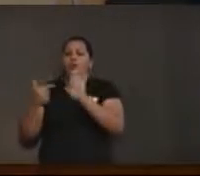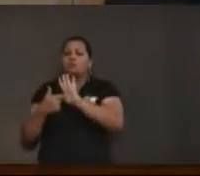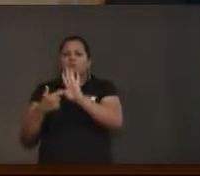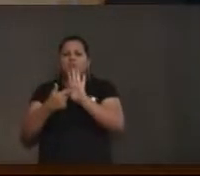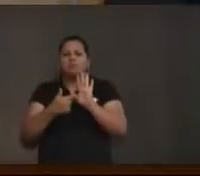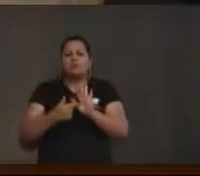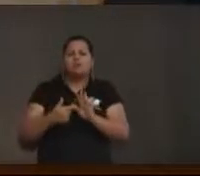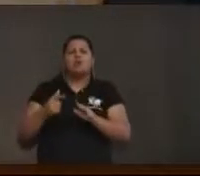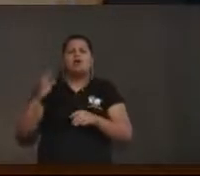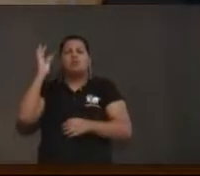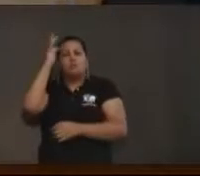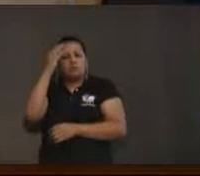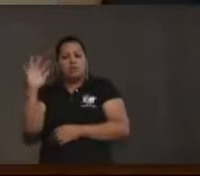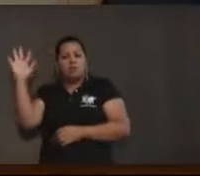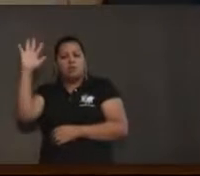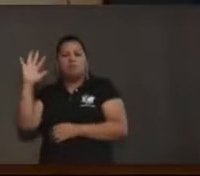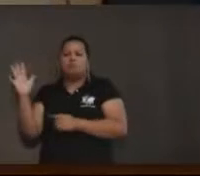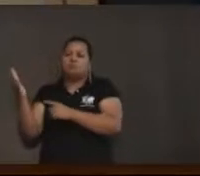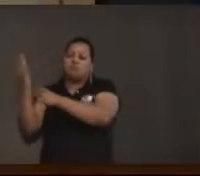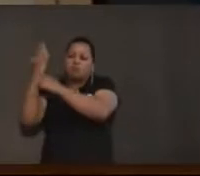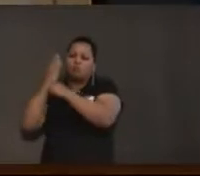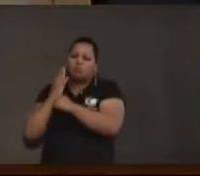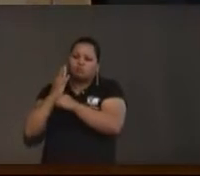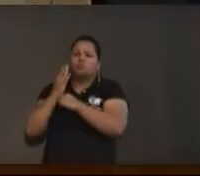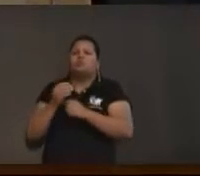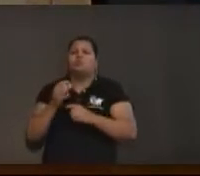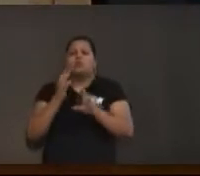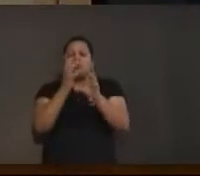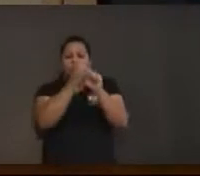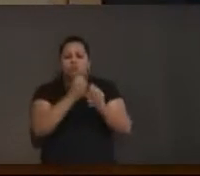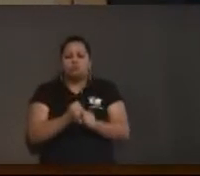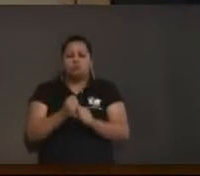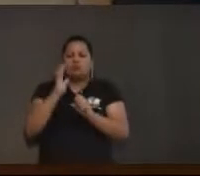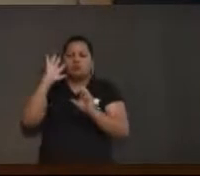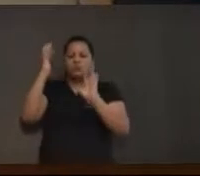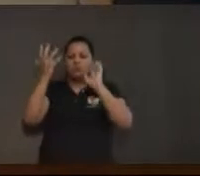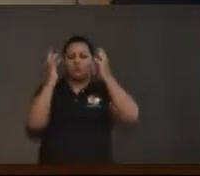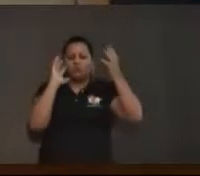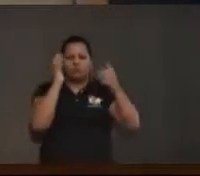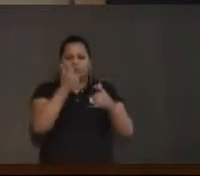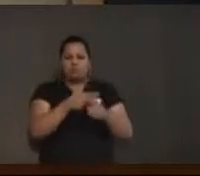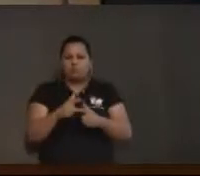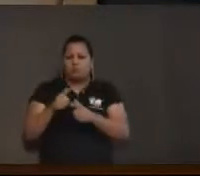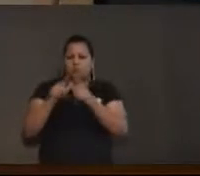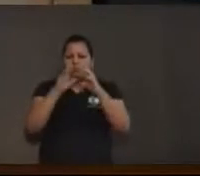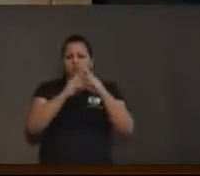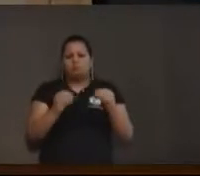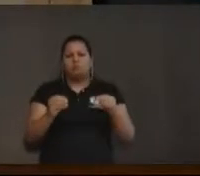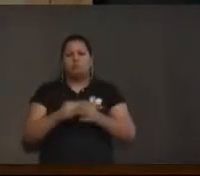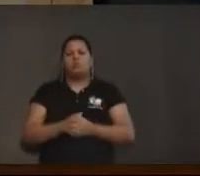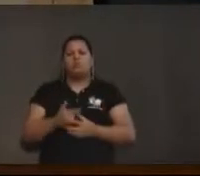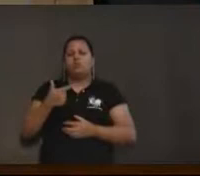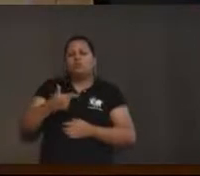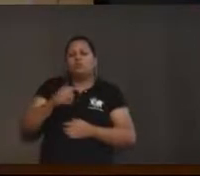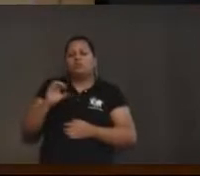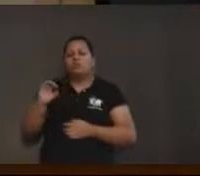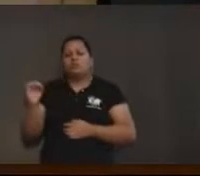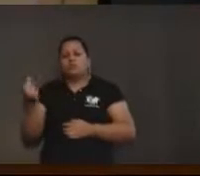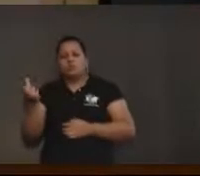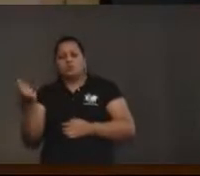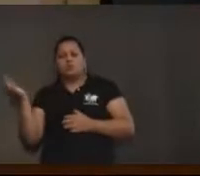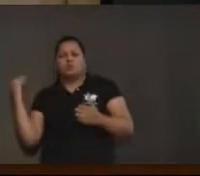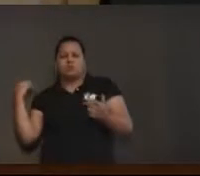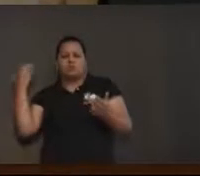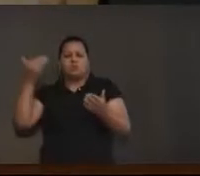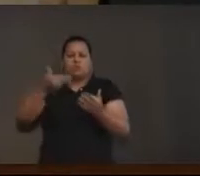teoria ajuda a gente a resolver isso daí tem resultado muito bonito isso aqui cês 2006 já há um tempo atrás e de